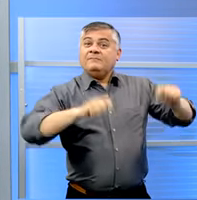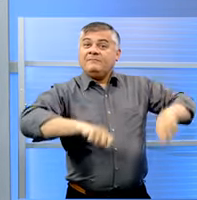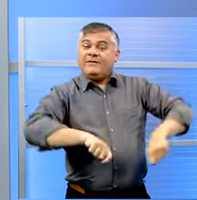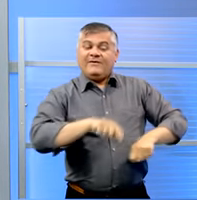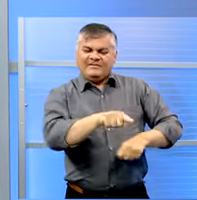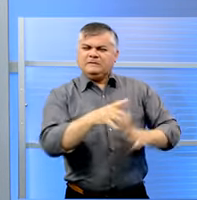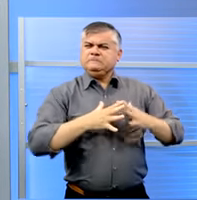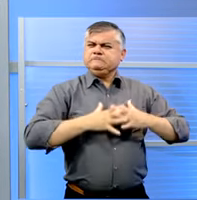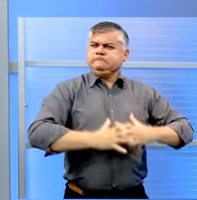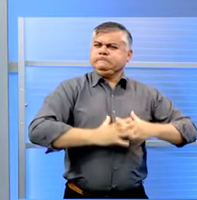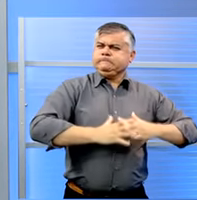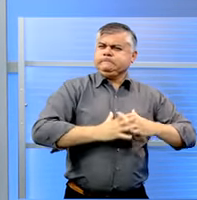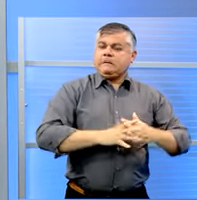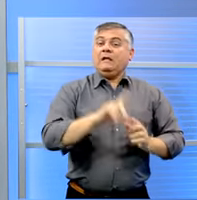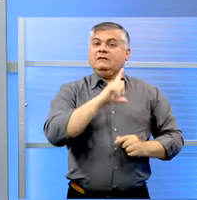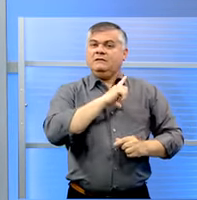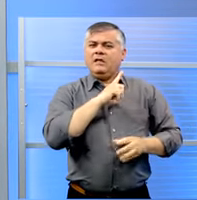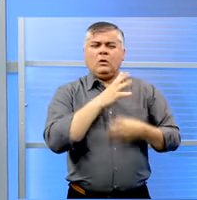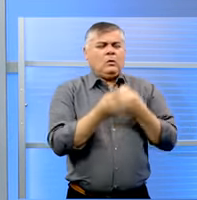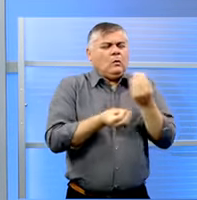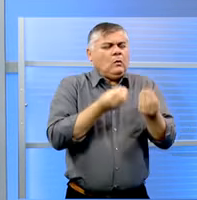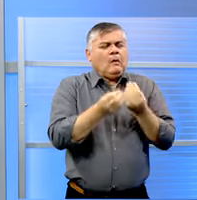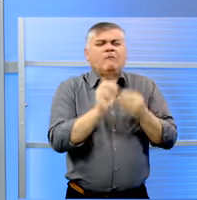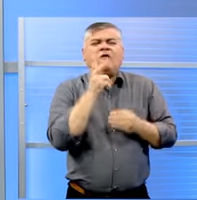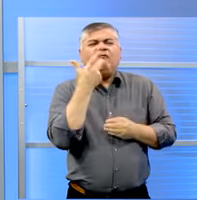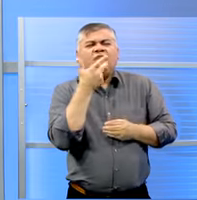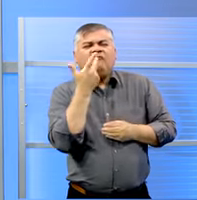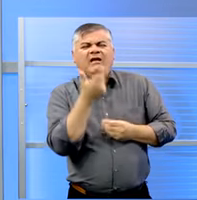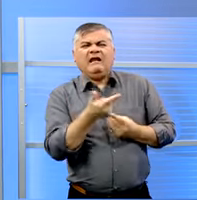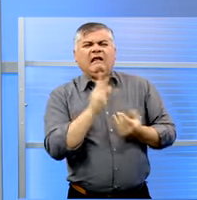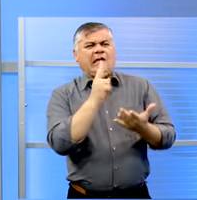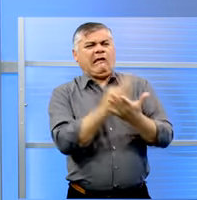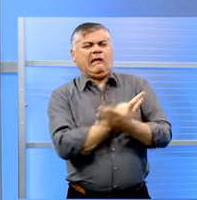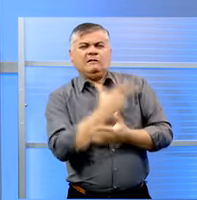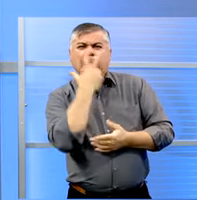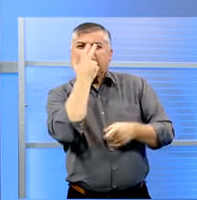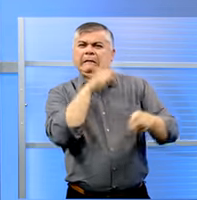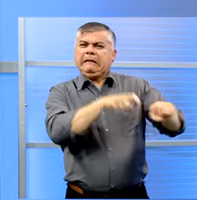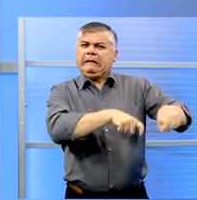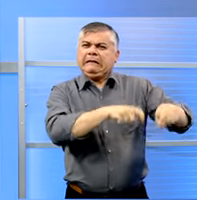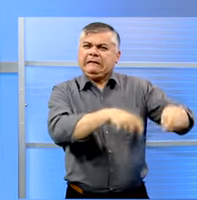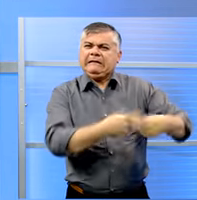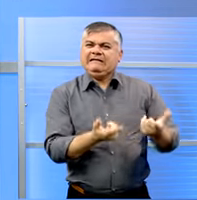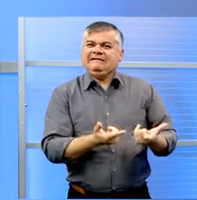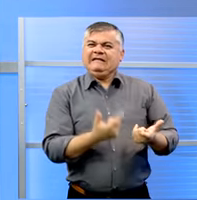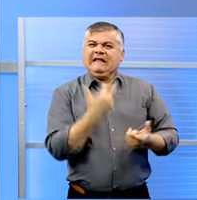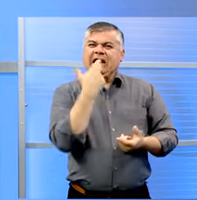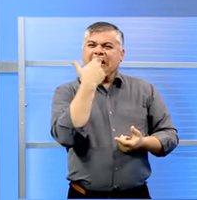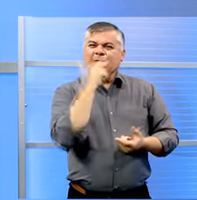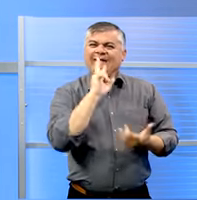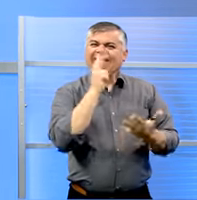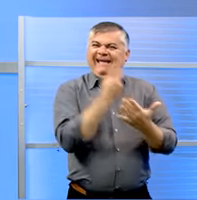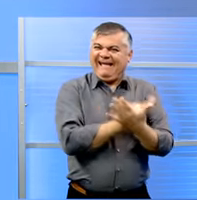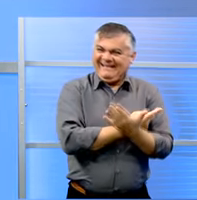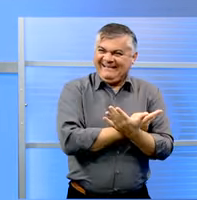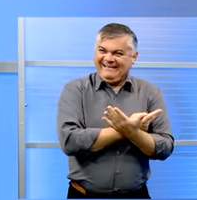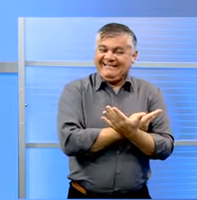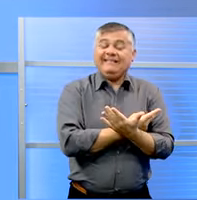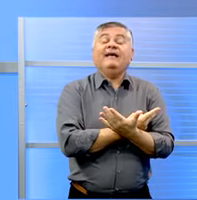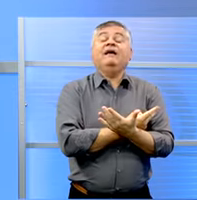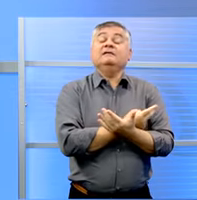algumas confusões no modo como eu falo, no modo como eu me expresso, e que também demonstra